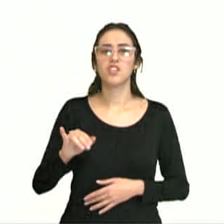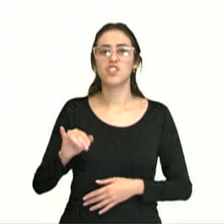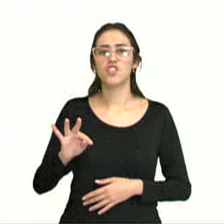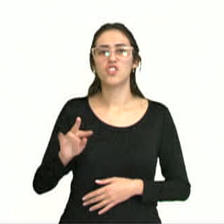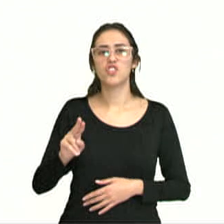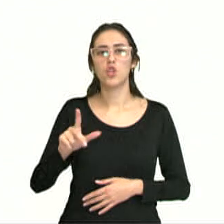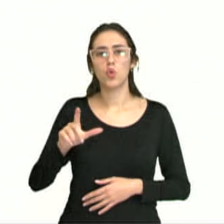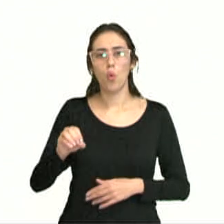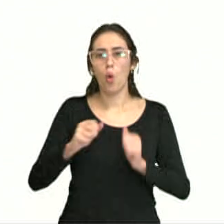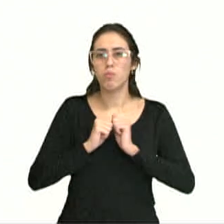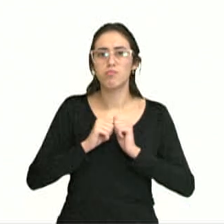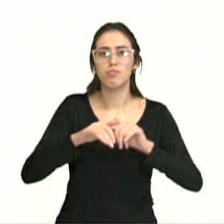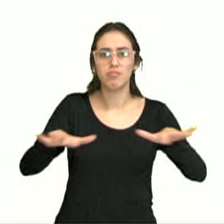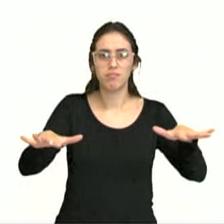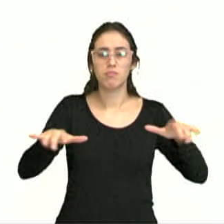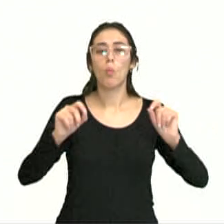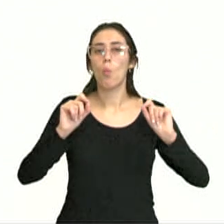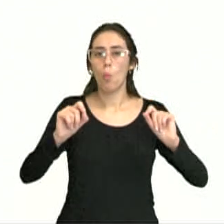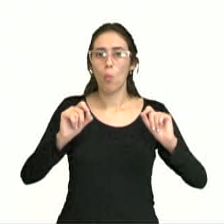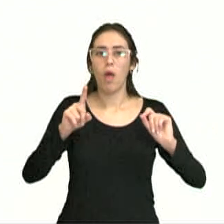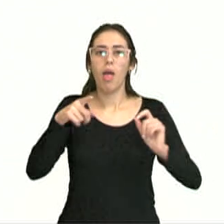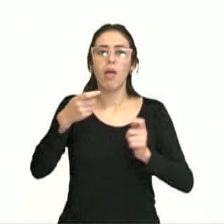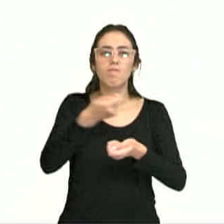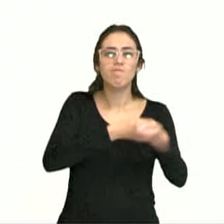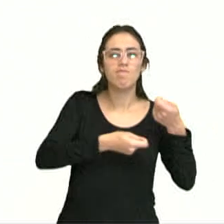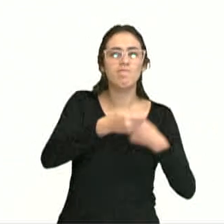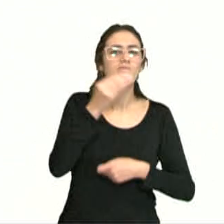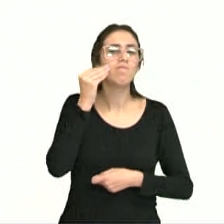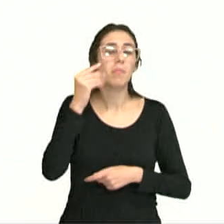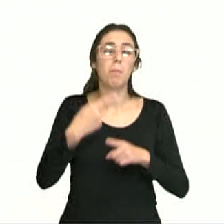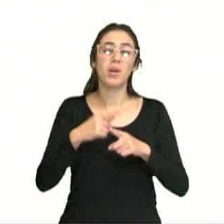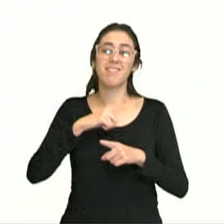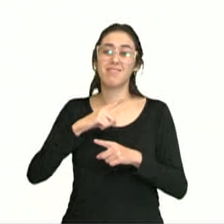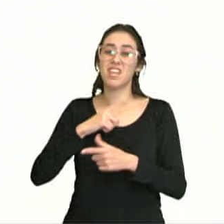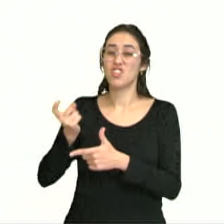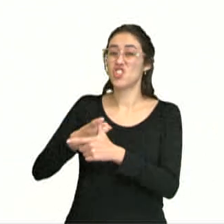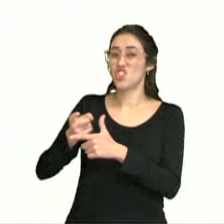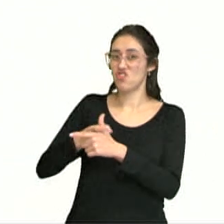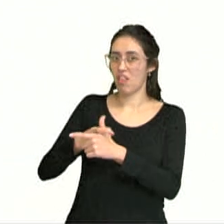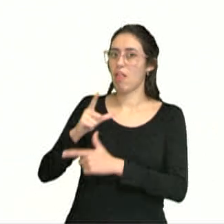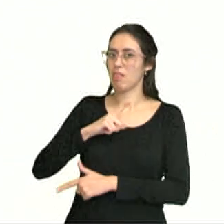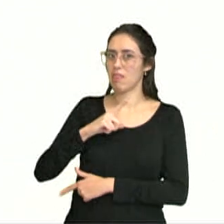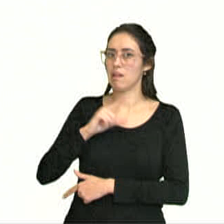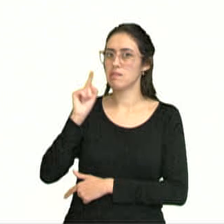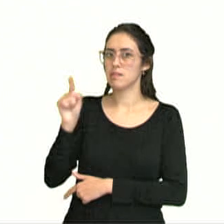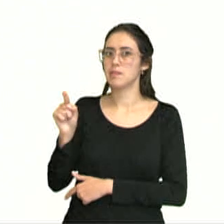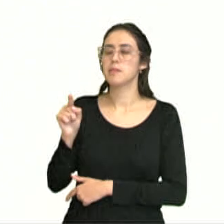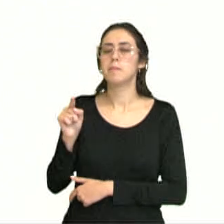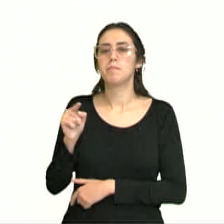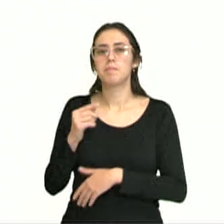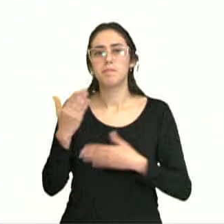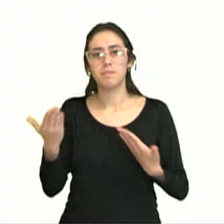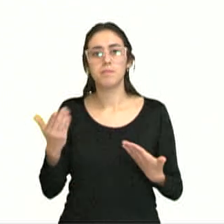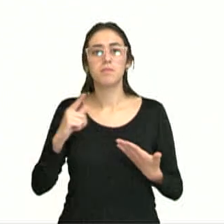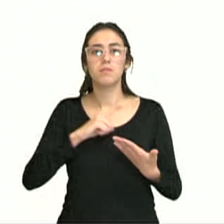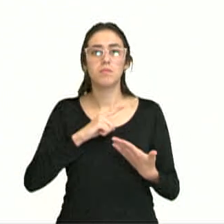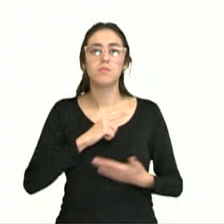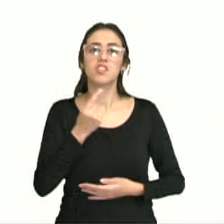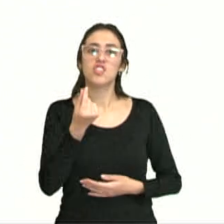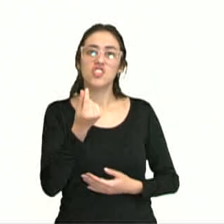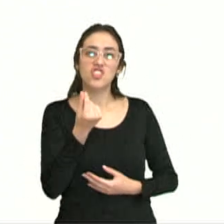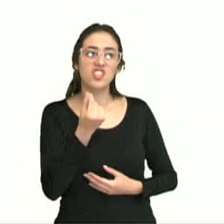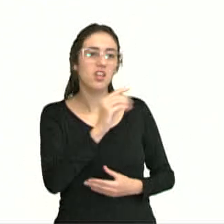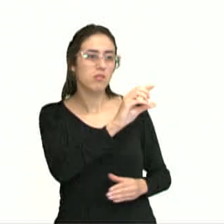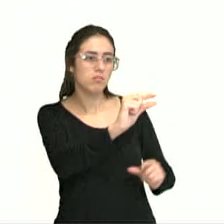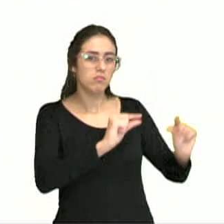quê? Para ele renegociar dívidas que ele já tenha ou para ele pegar dinheiro para